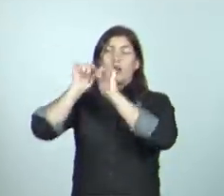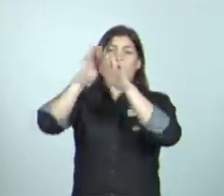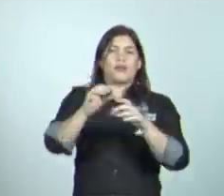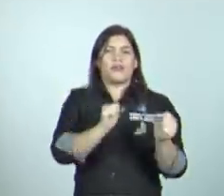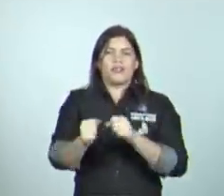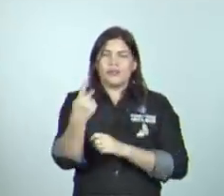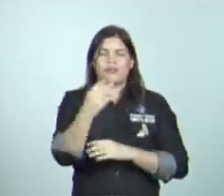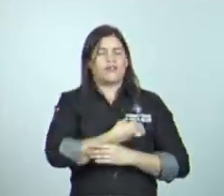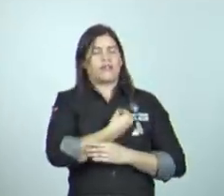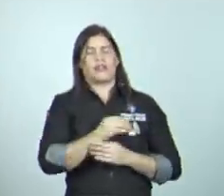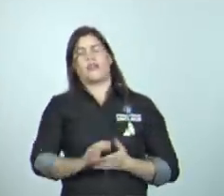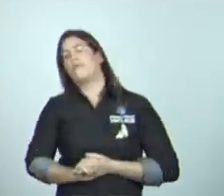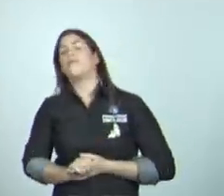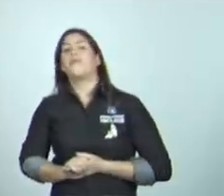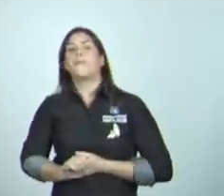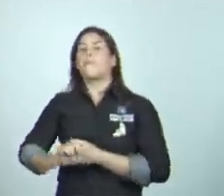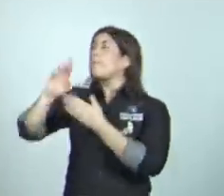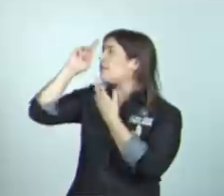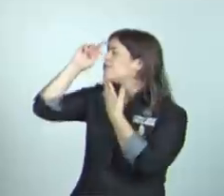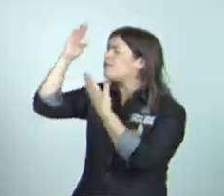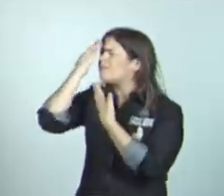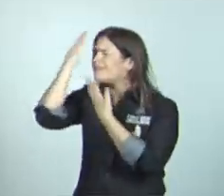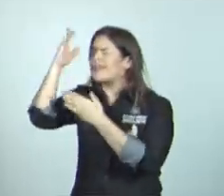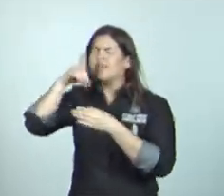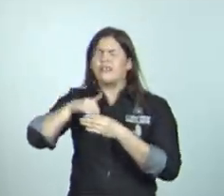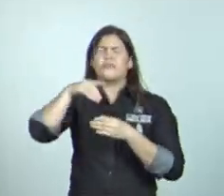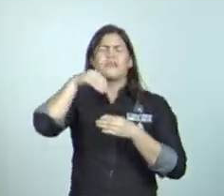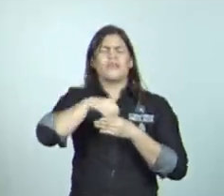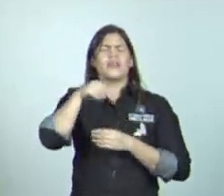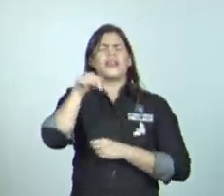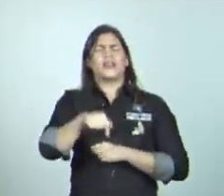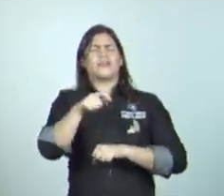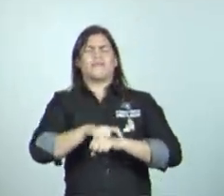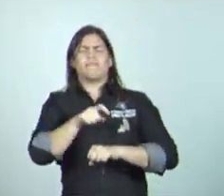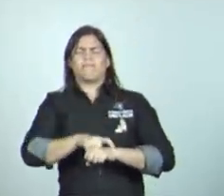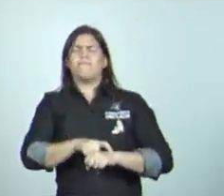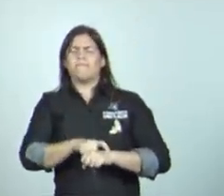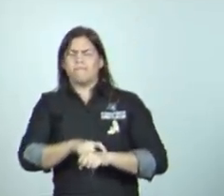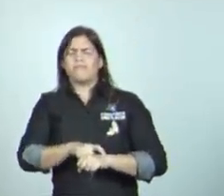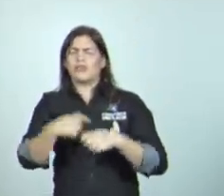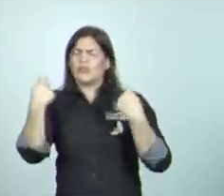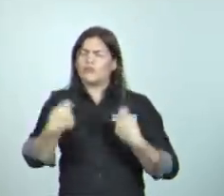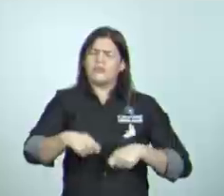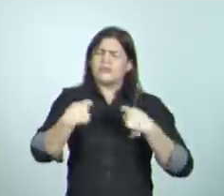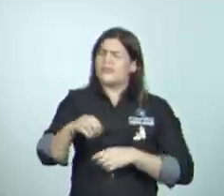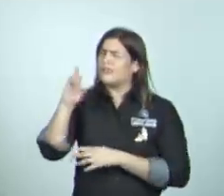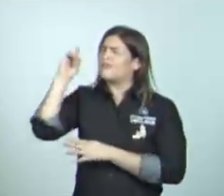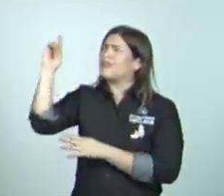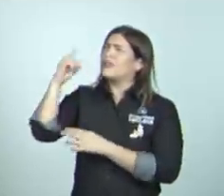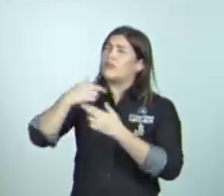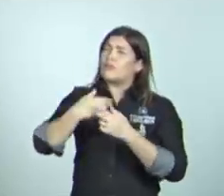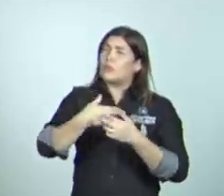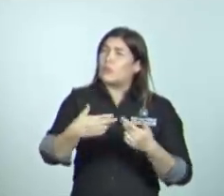vamos orar senhor muito obrigado pelos dízimos e ofertas deste momento precisamos o adeus de